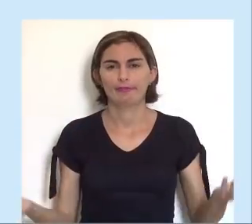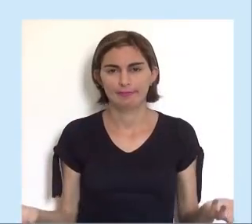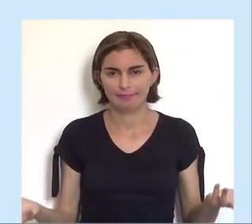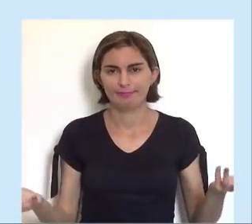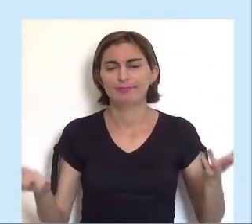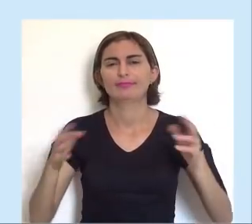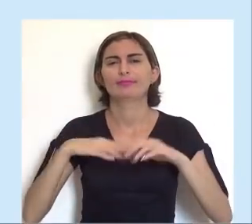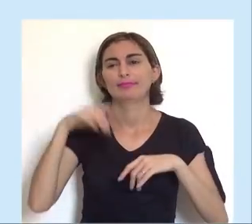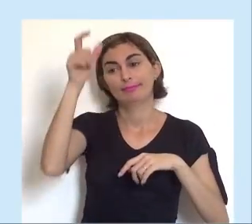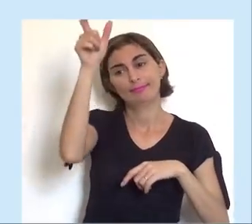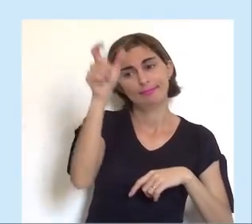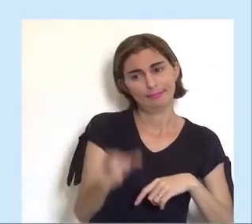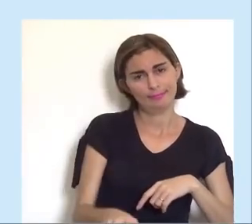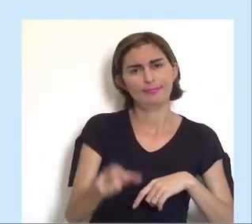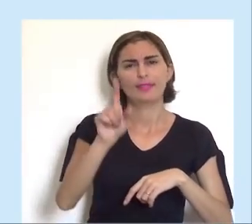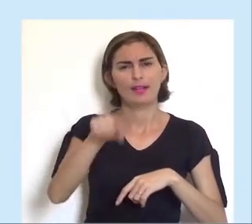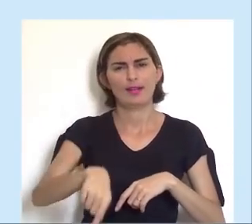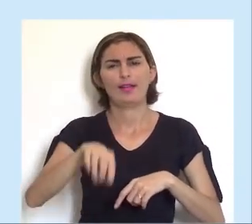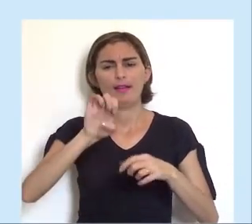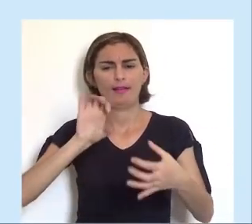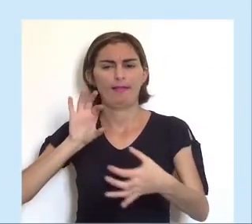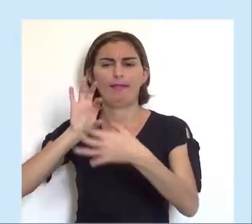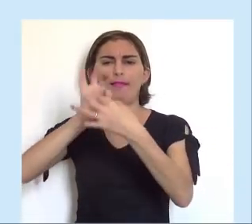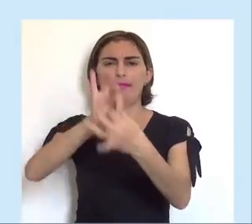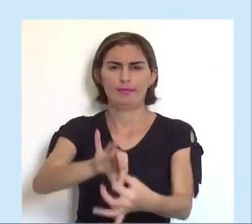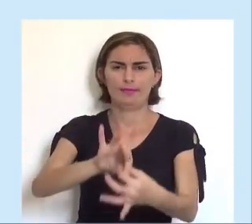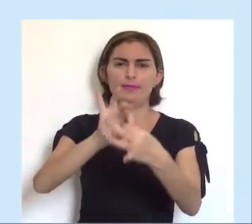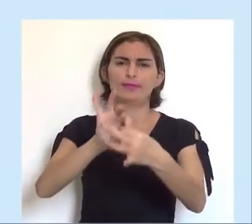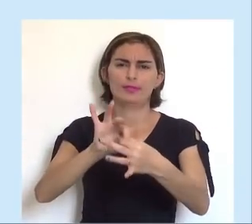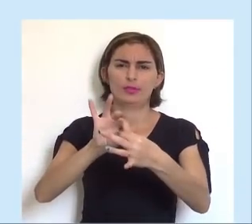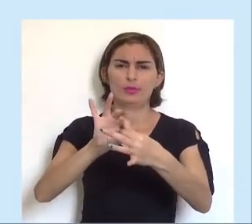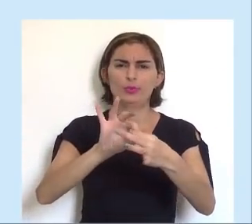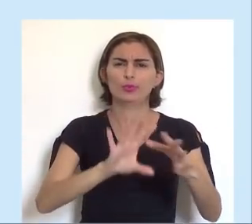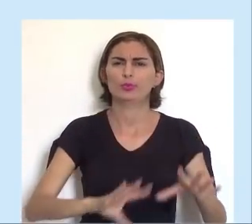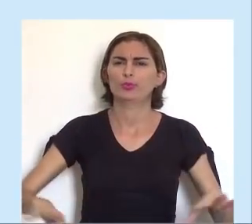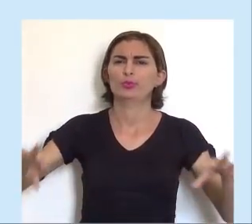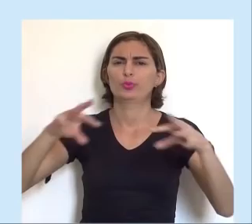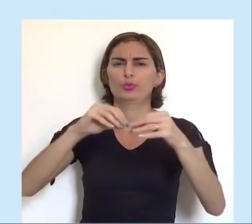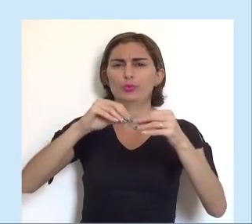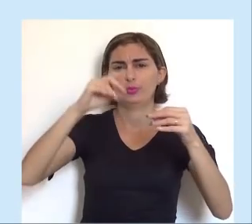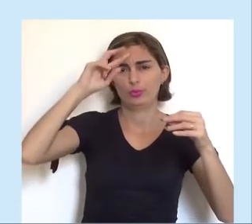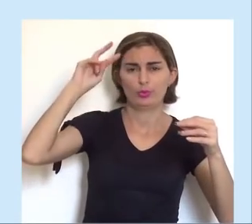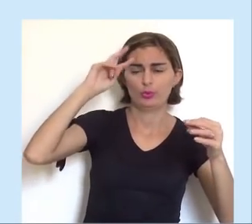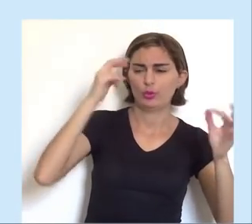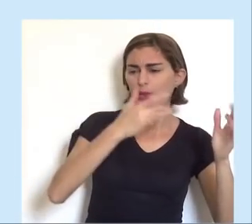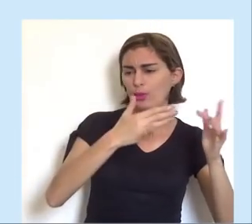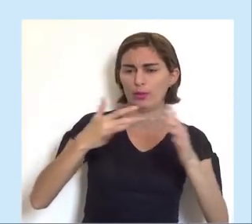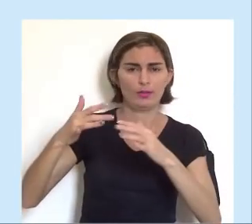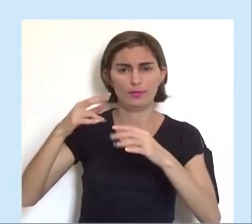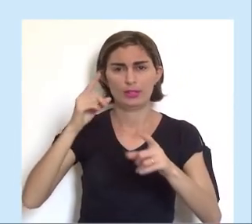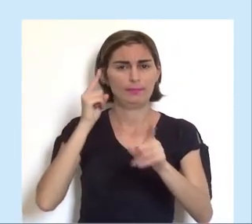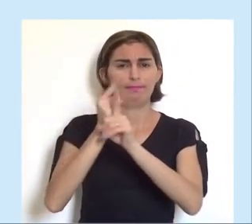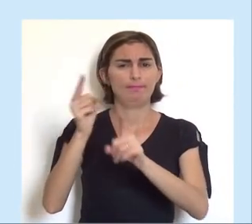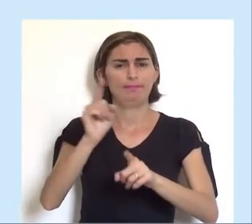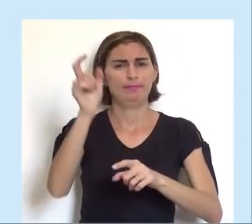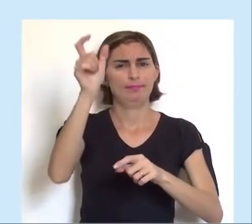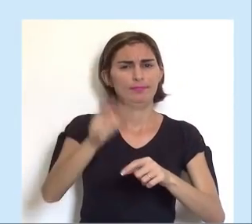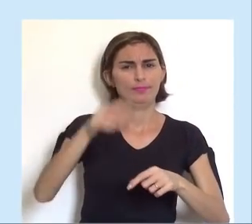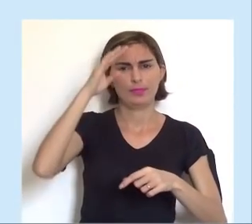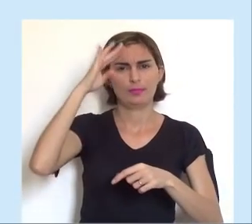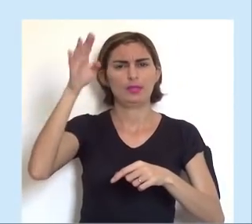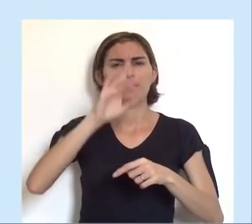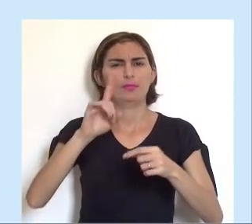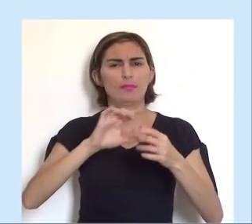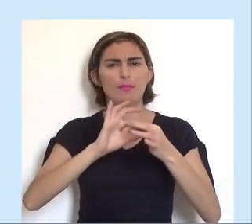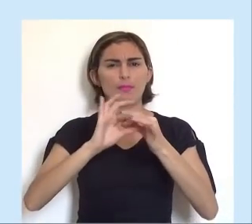O personagem, ele é o elo entre o leitor e aquela história. Você pode até nem se identificar com o personagem principal,